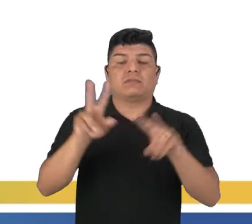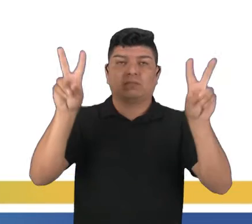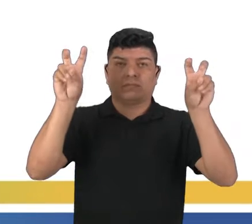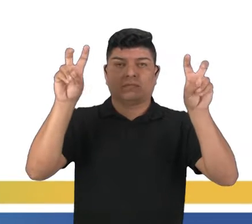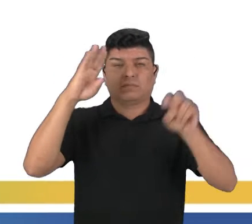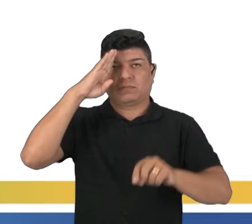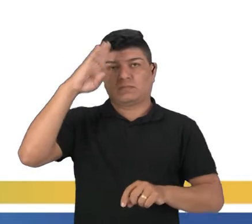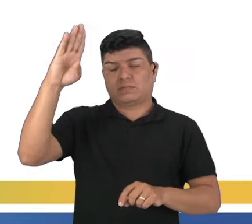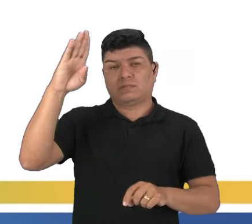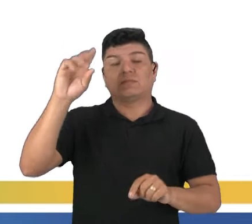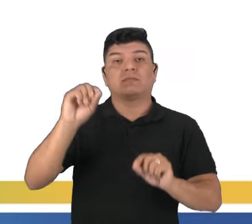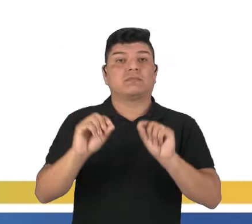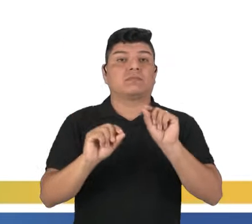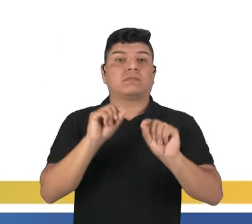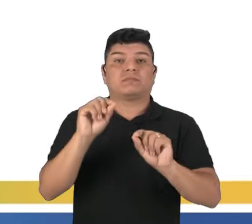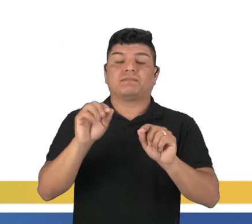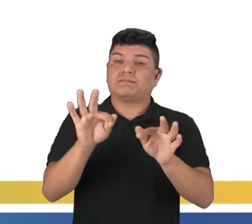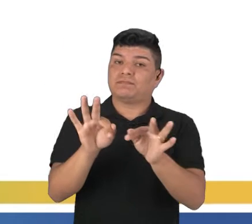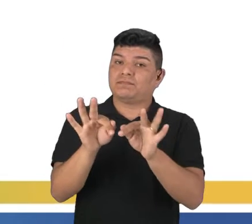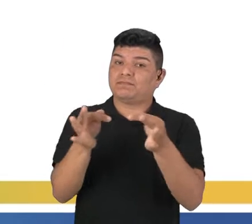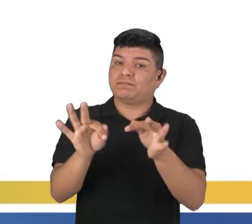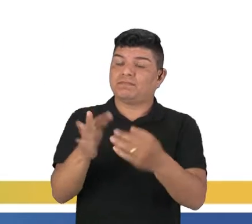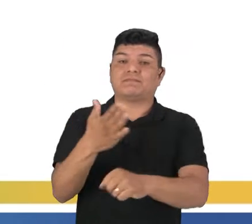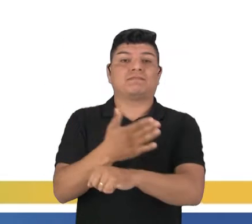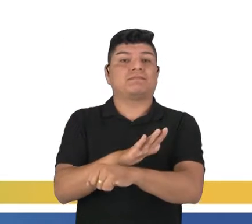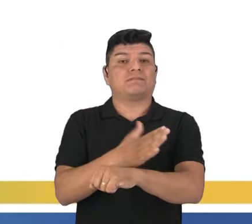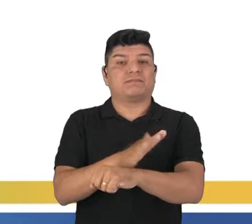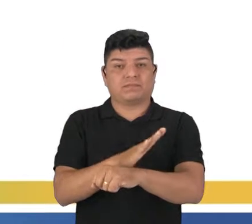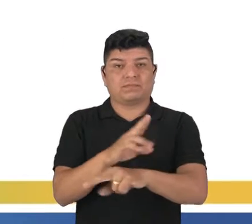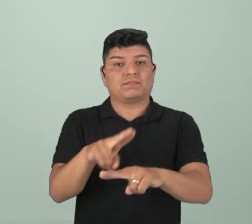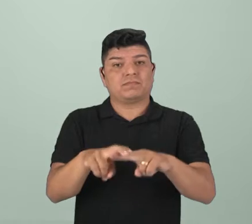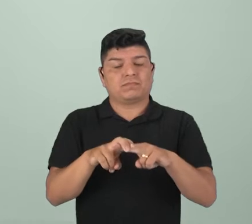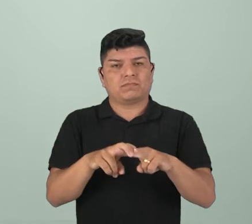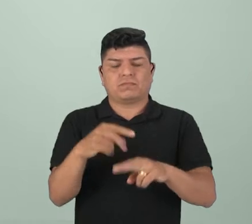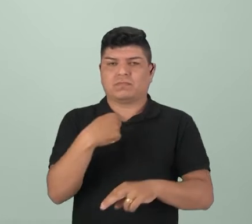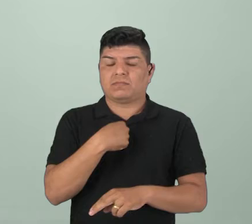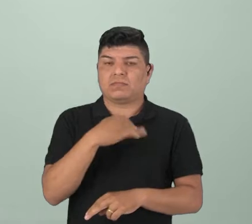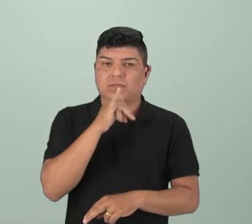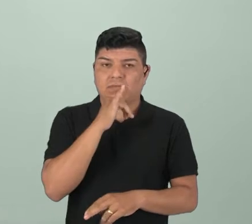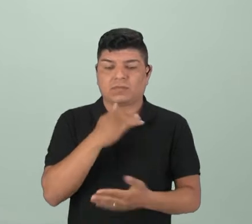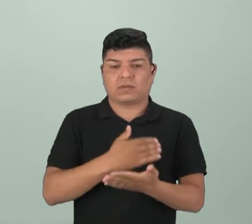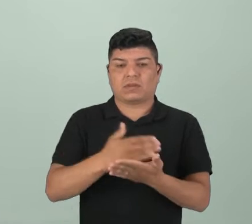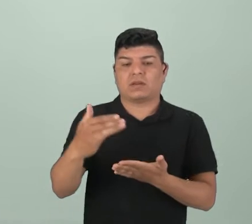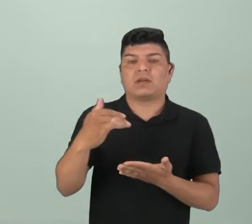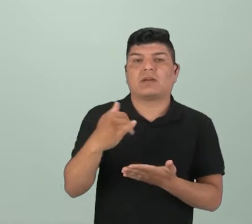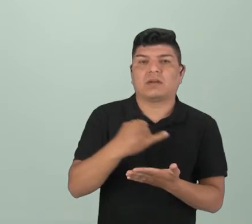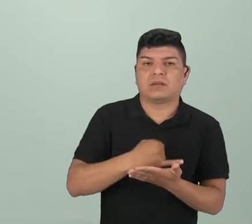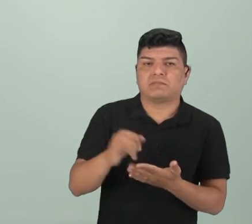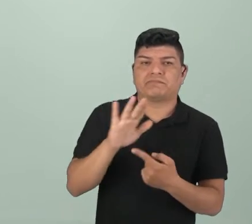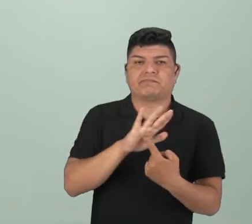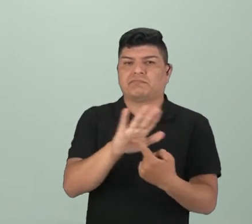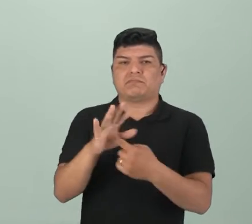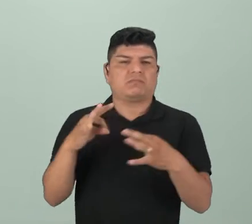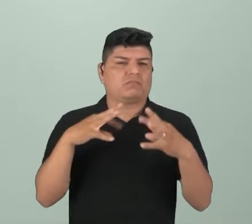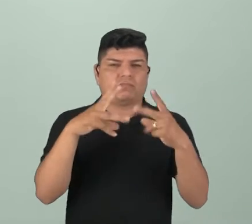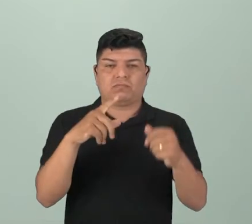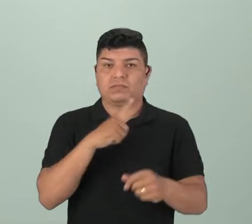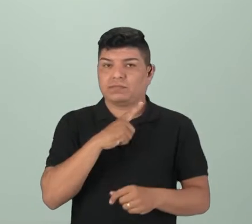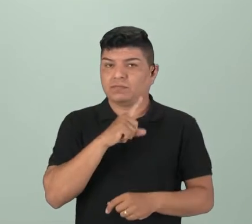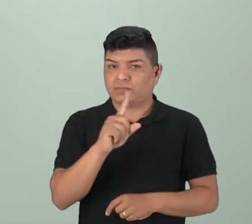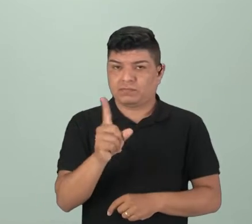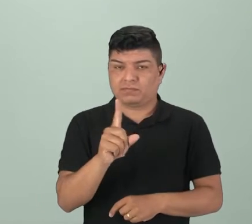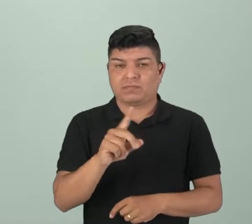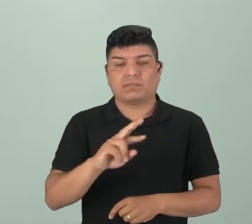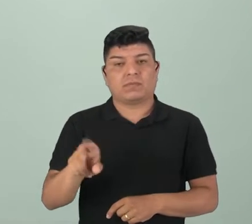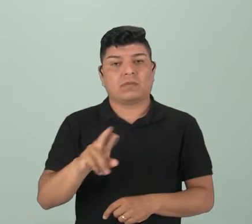temática principal de uma maneira que simples e prática. Então, não vou começar na introdução já mostrando tudo que eu tenho. Não,